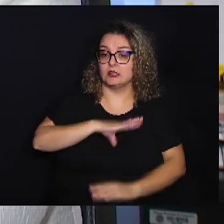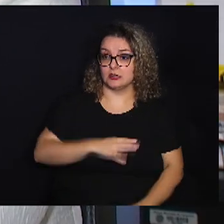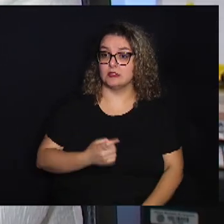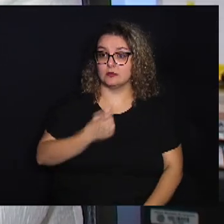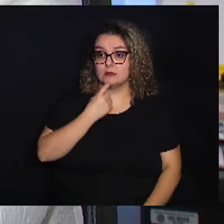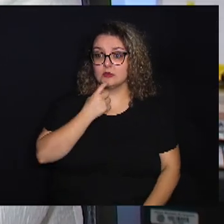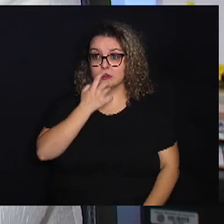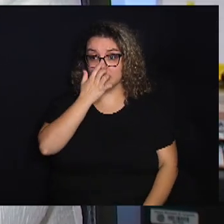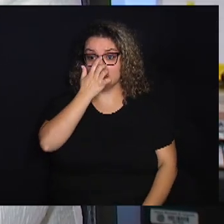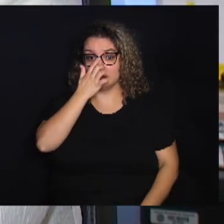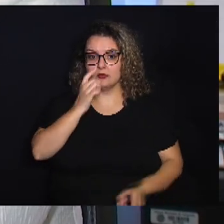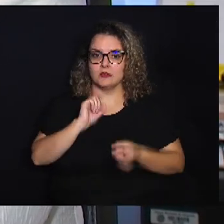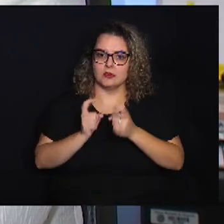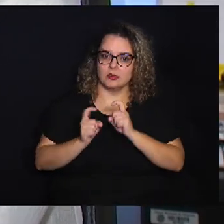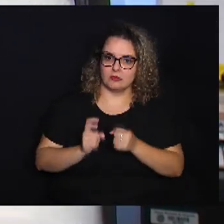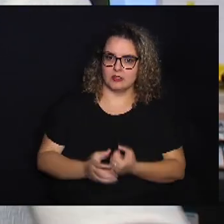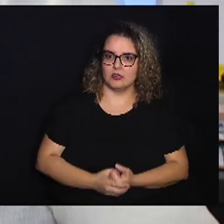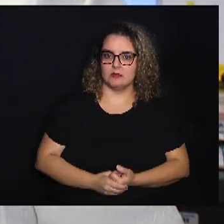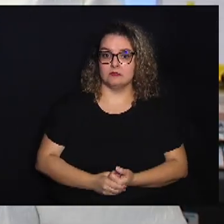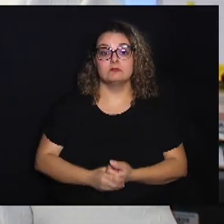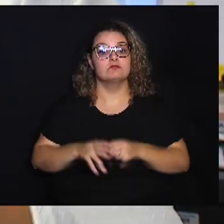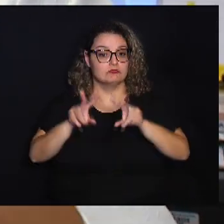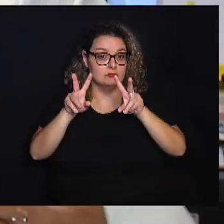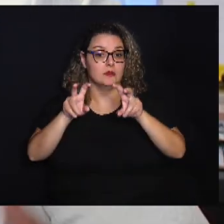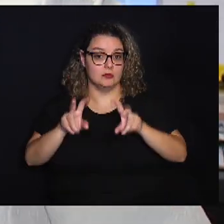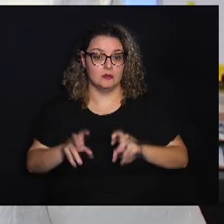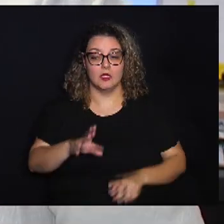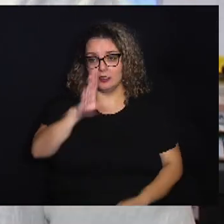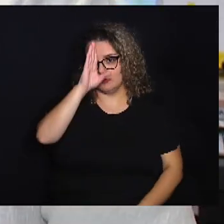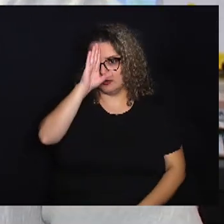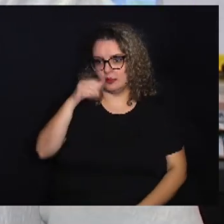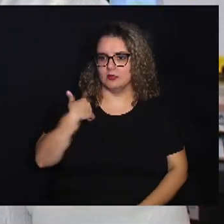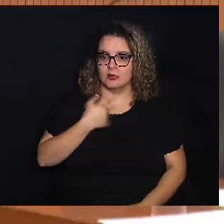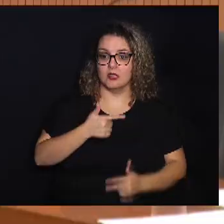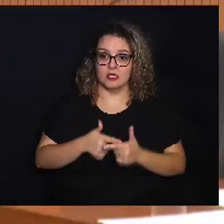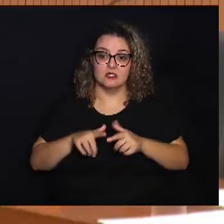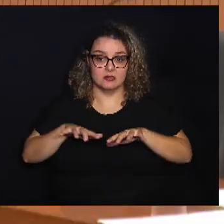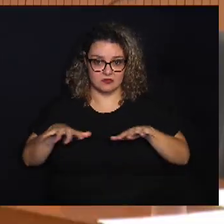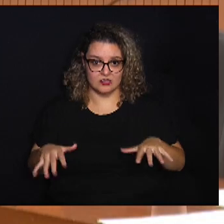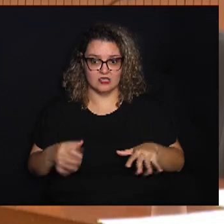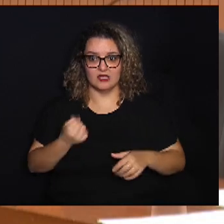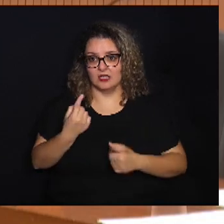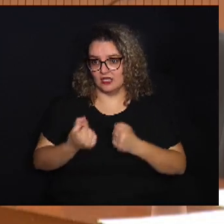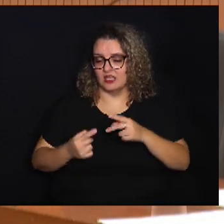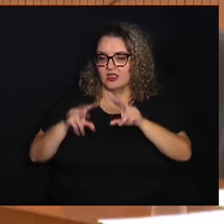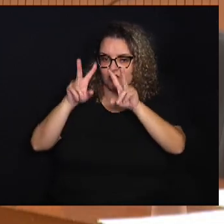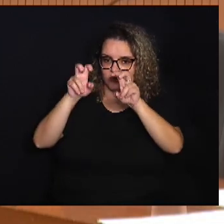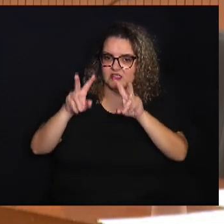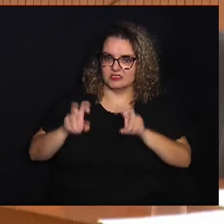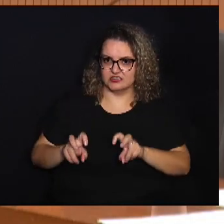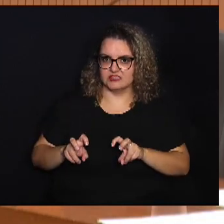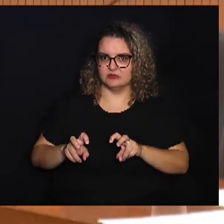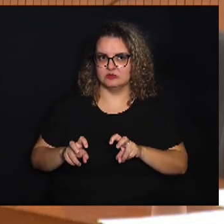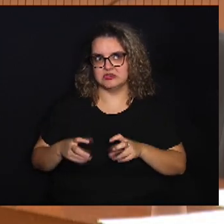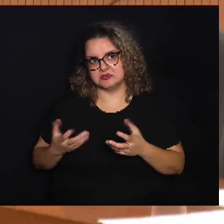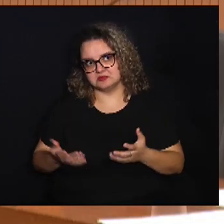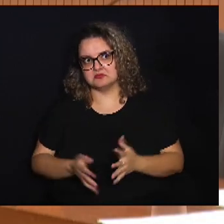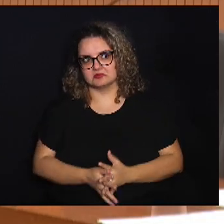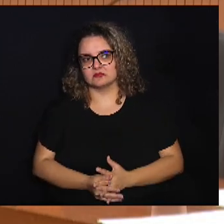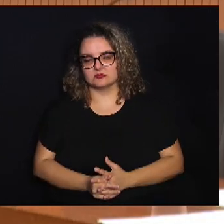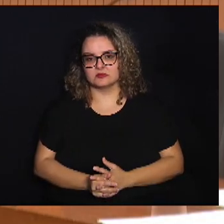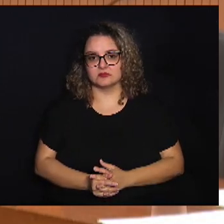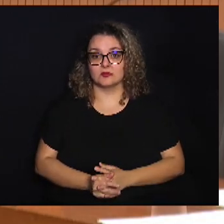Foram reuniões temáticas, né? Principalmente a gente dividiu em alguns temas. Foram temas